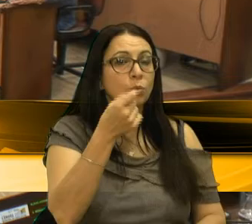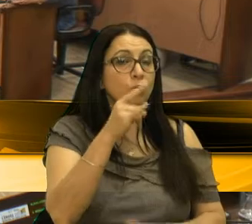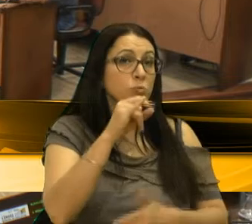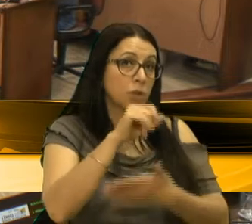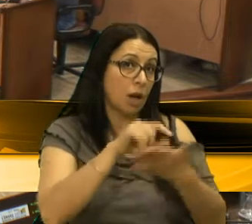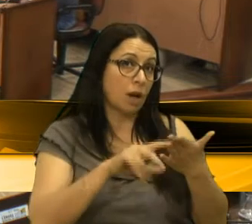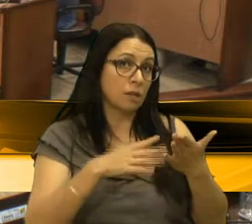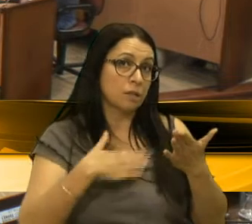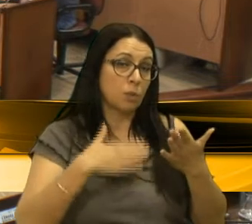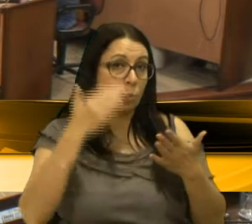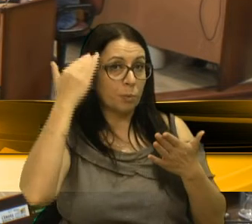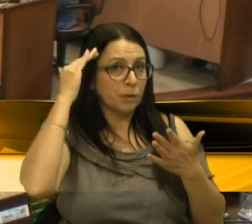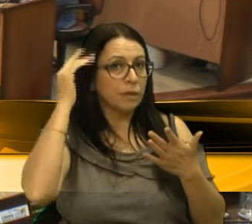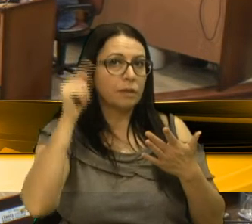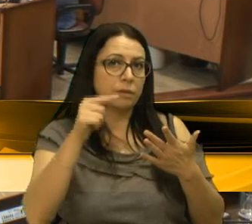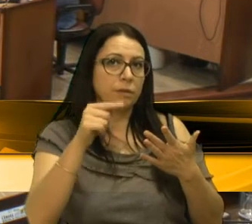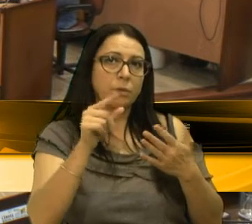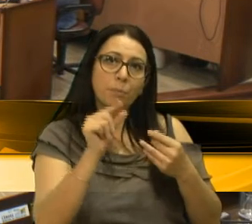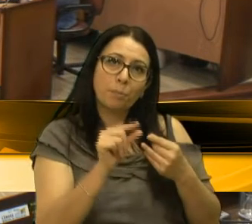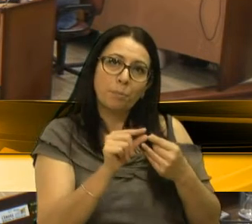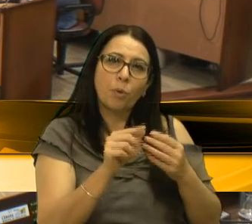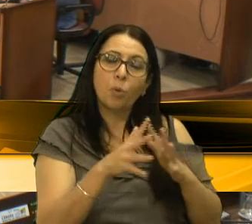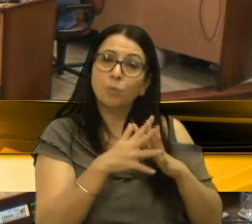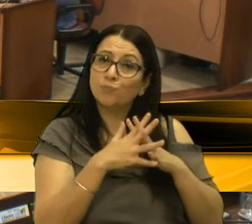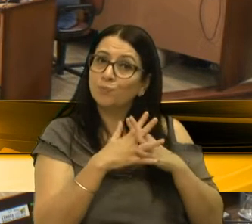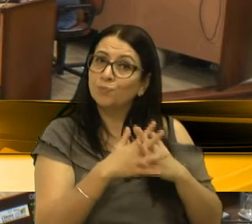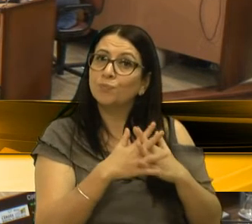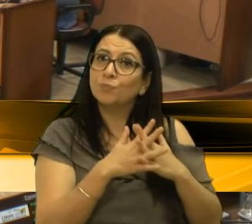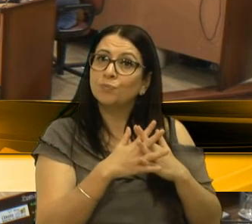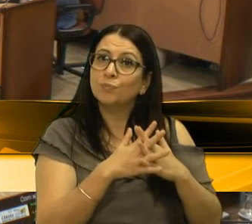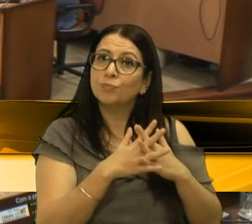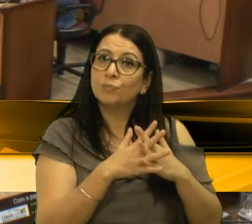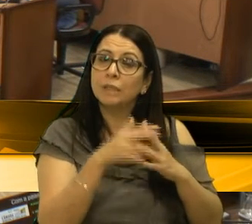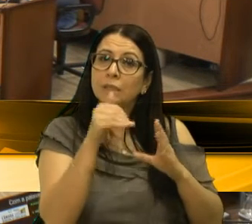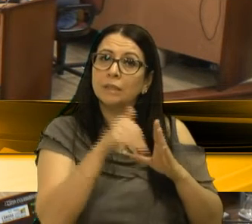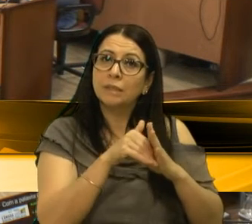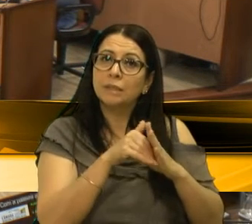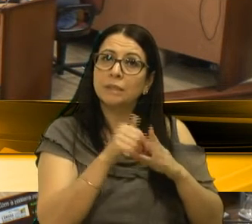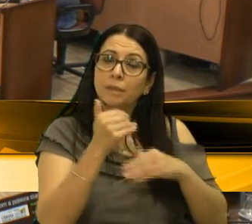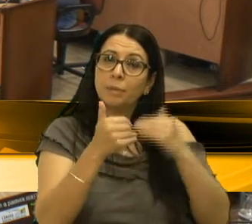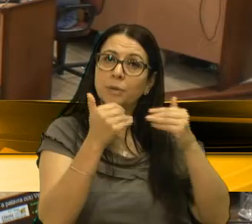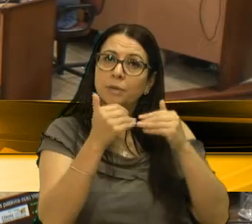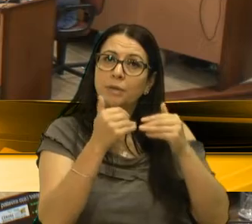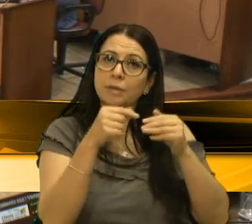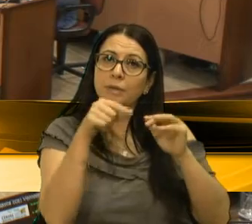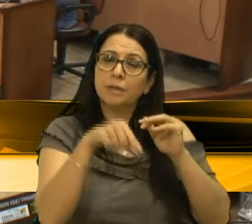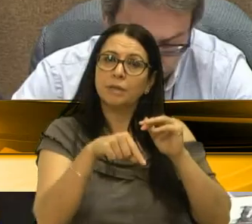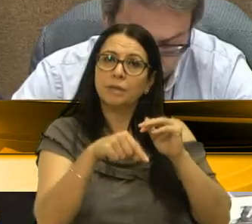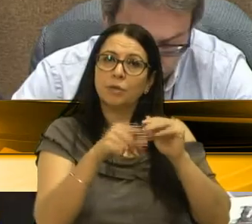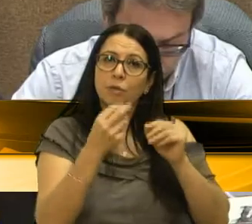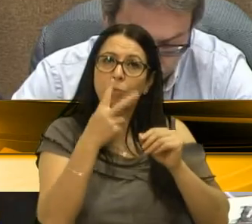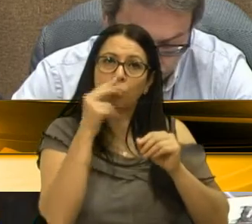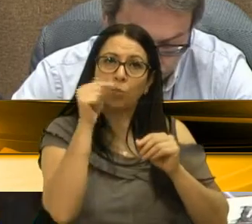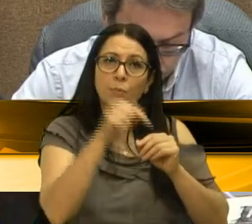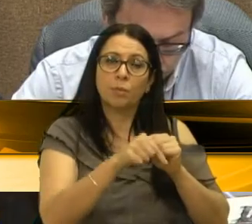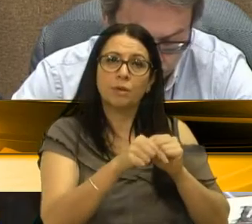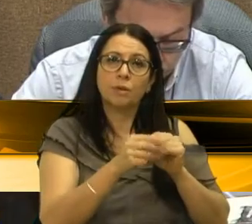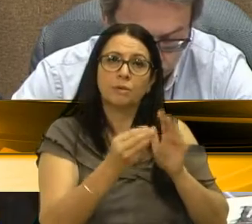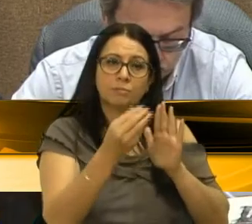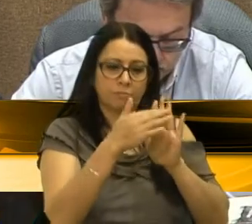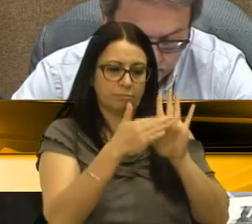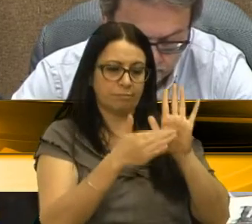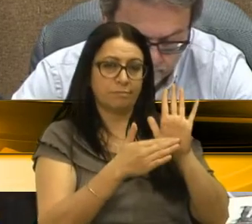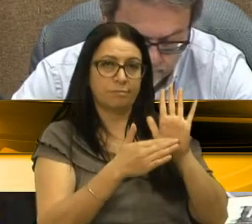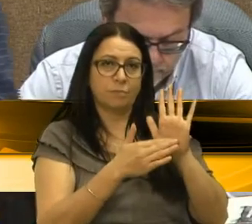entendo, vereador Eloy, que é um pouco complicado, dentro deste processo legislativo, como ele veio configurado